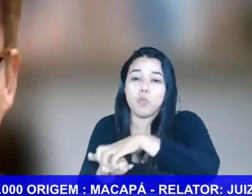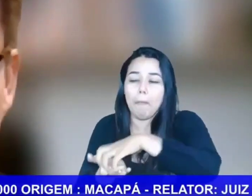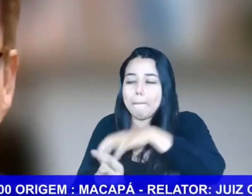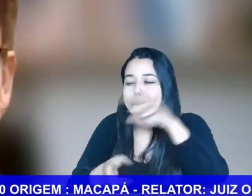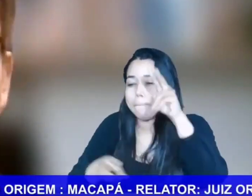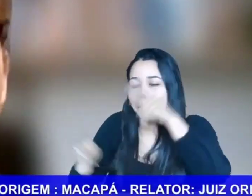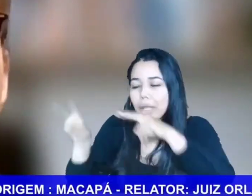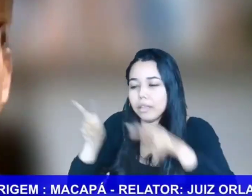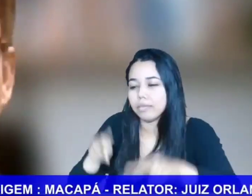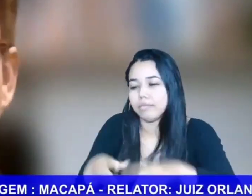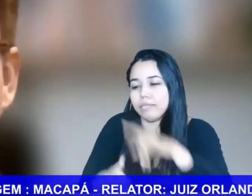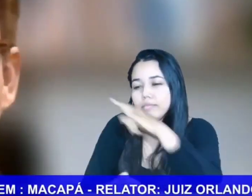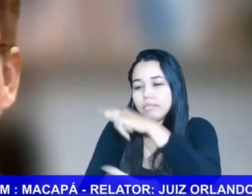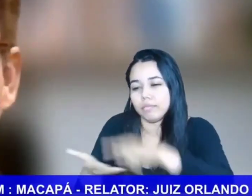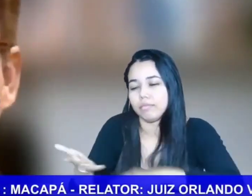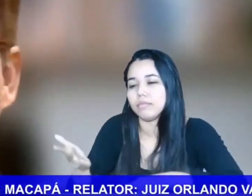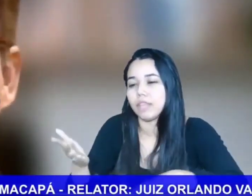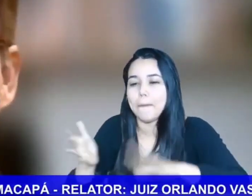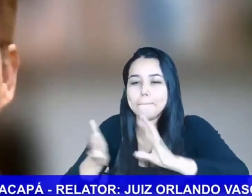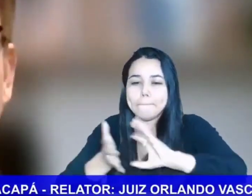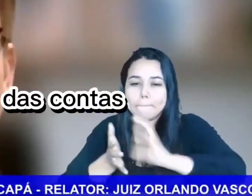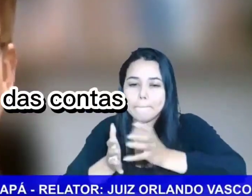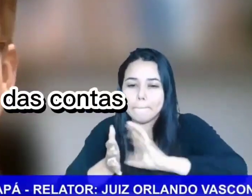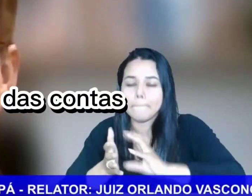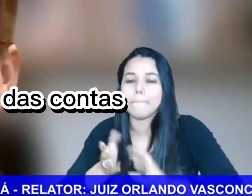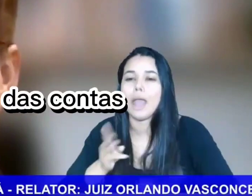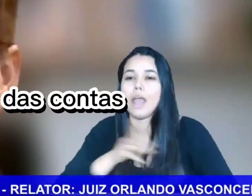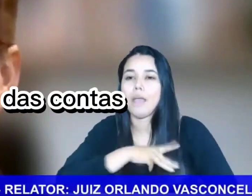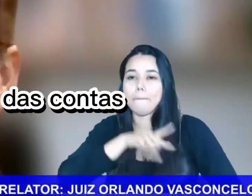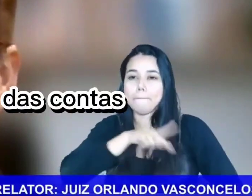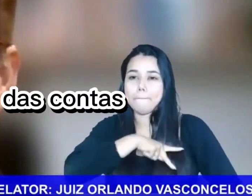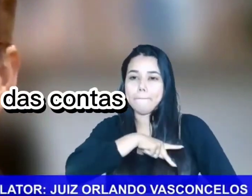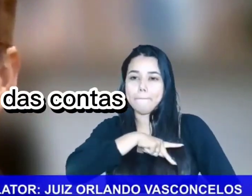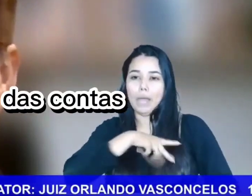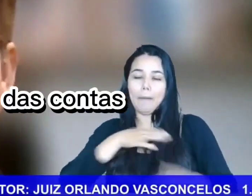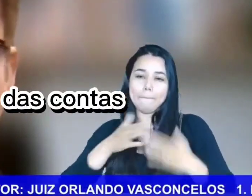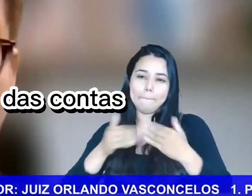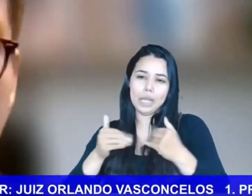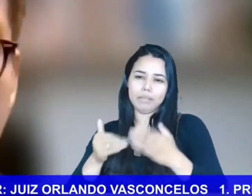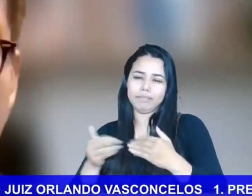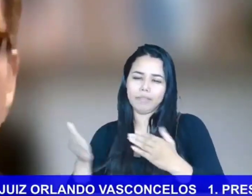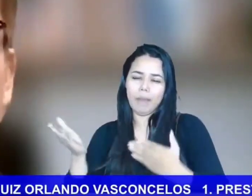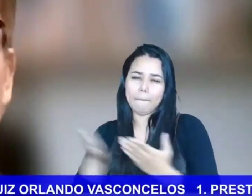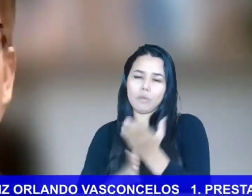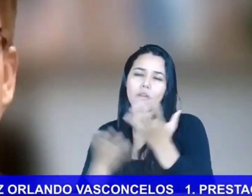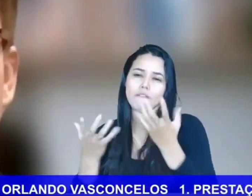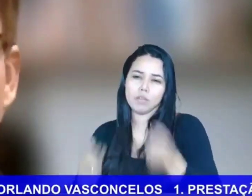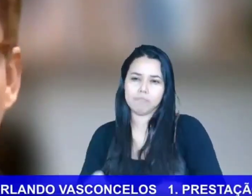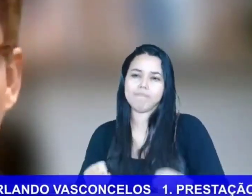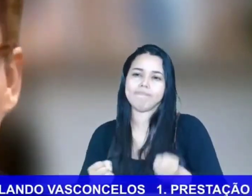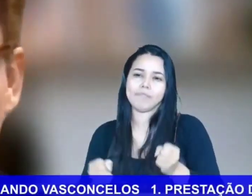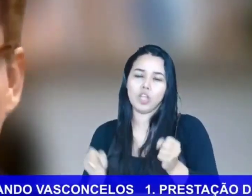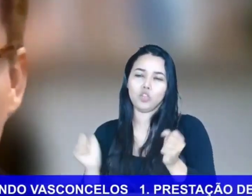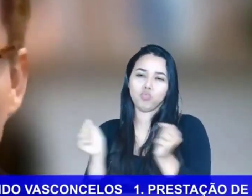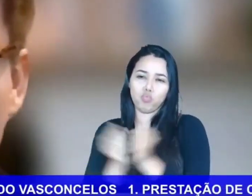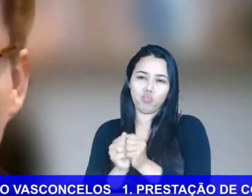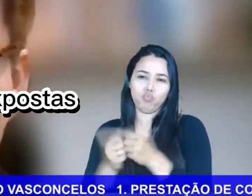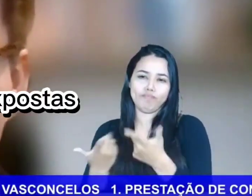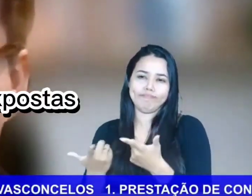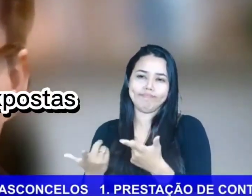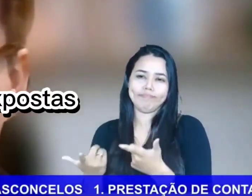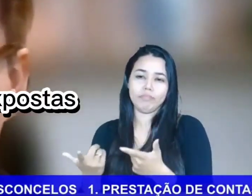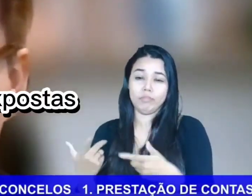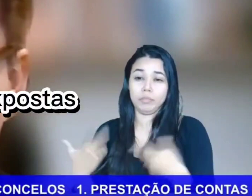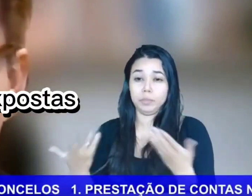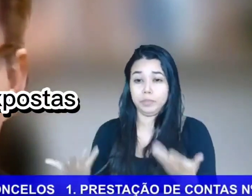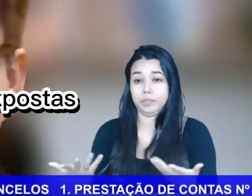Eleitorais e Partidárias, bem como o MP, recomendaram a aprovação das contas com ressalvas. Todavia,